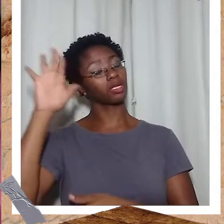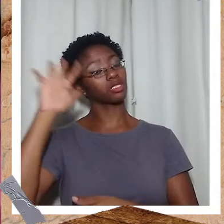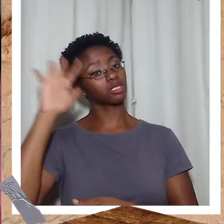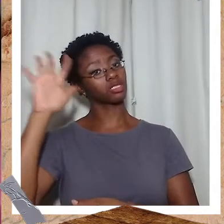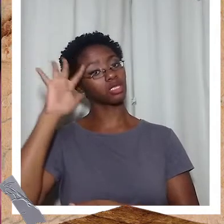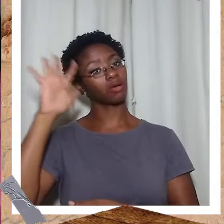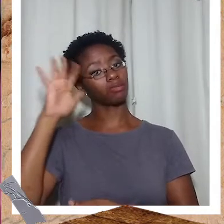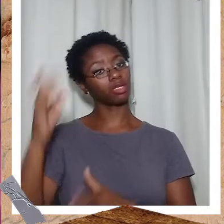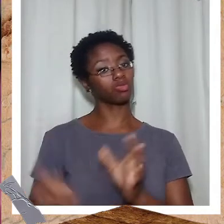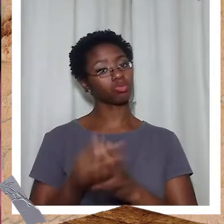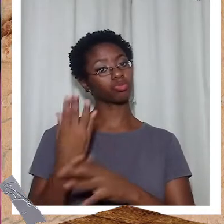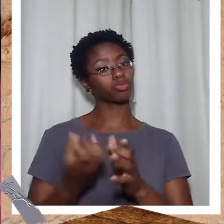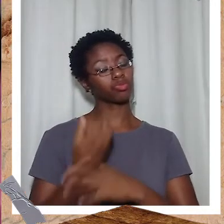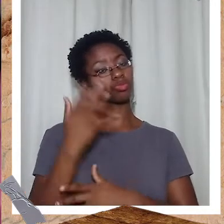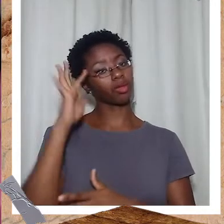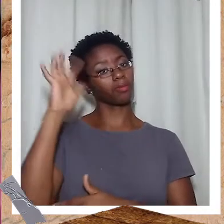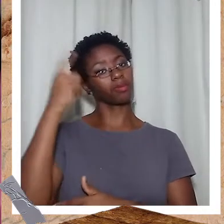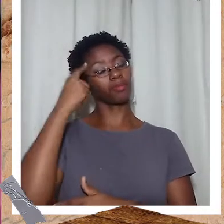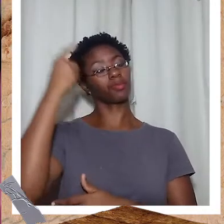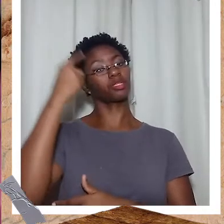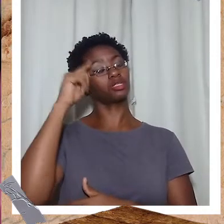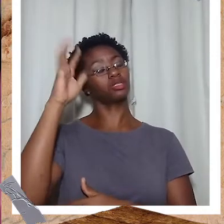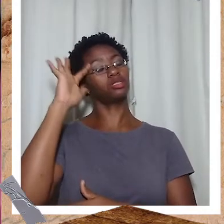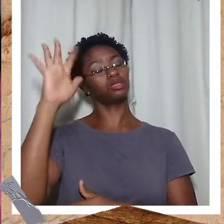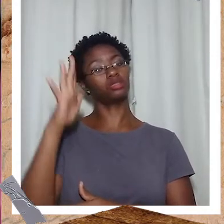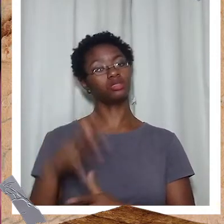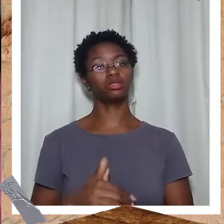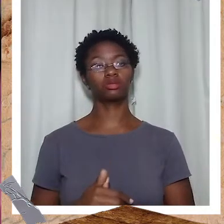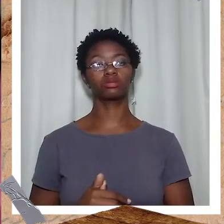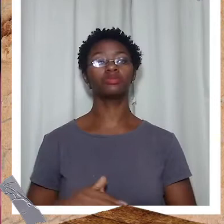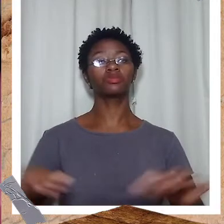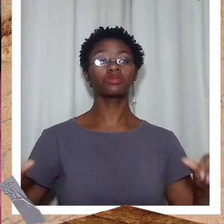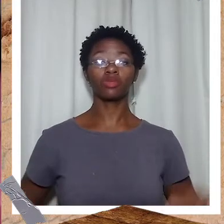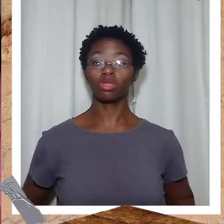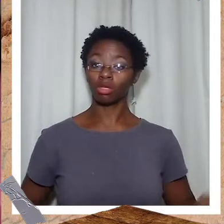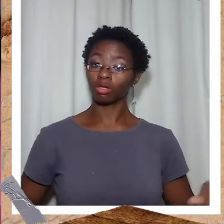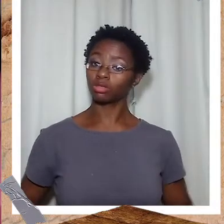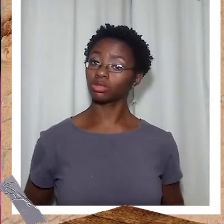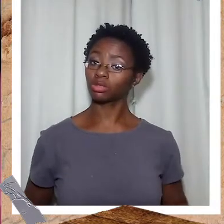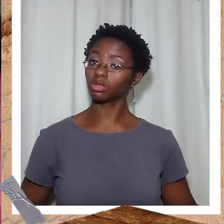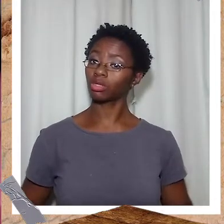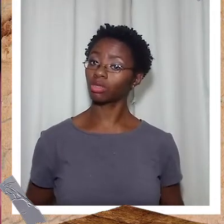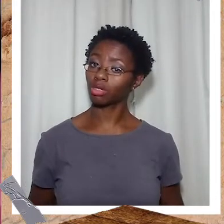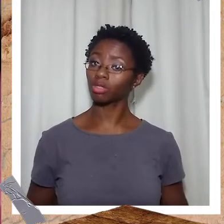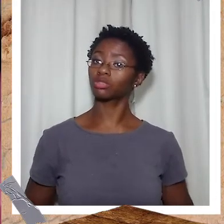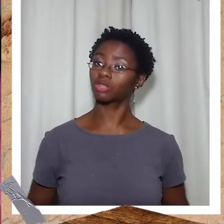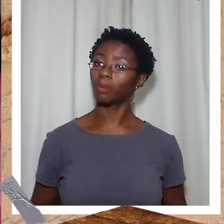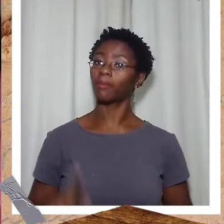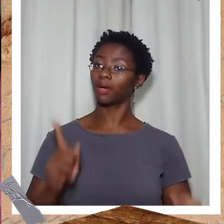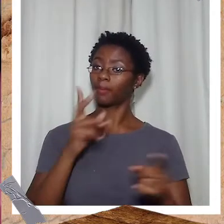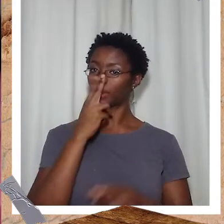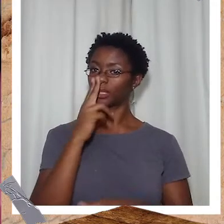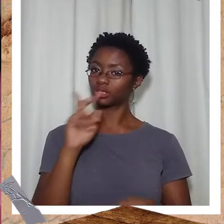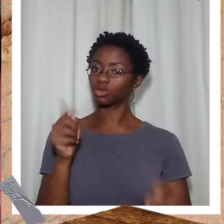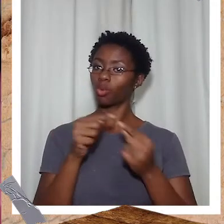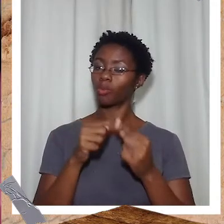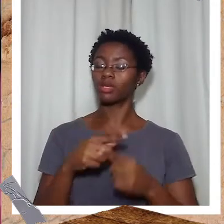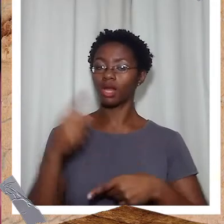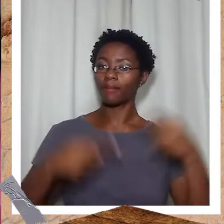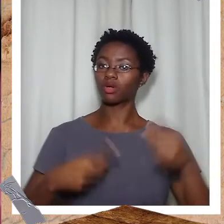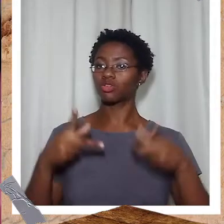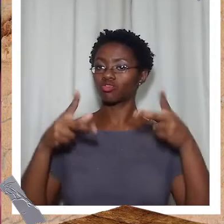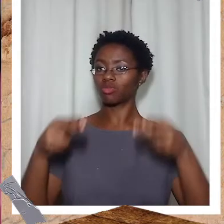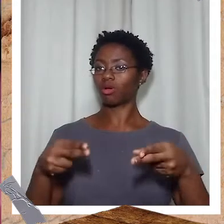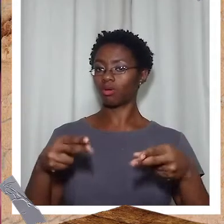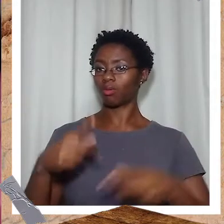que produziram pensamento, que atuaram, a gente sofrem, são vítimas da mesma política, a política de esquecimento. Então, o